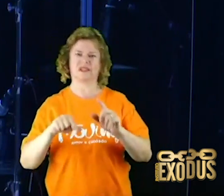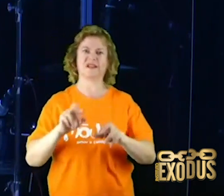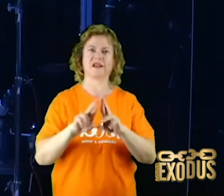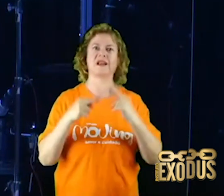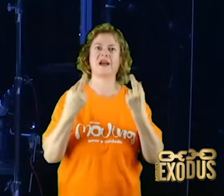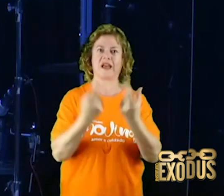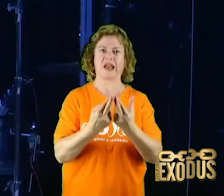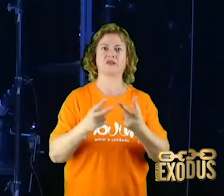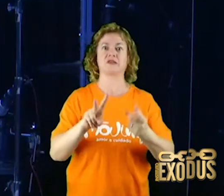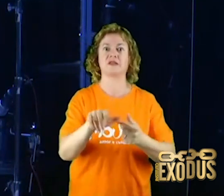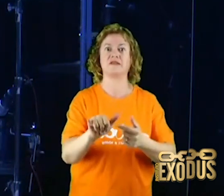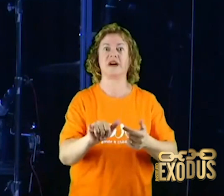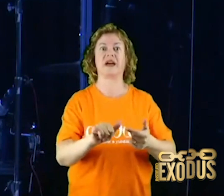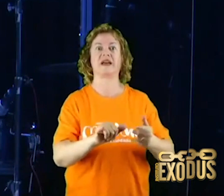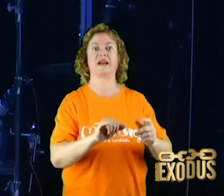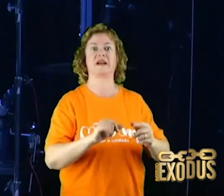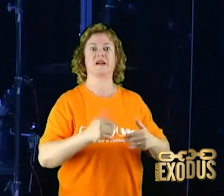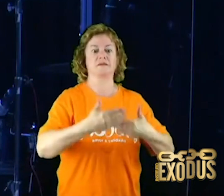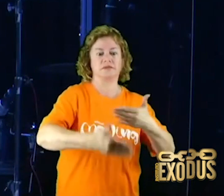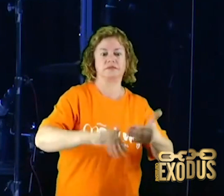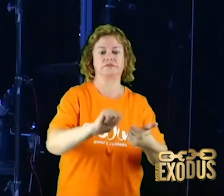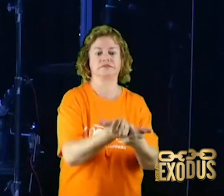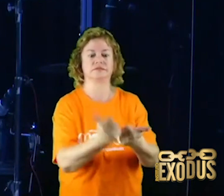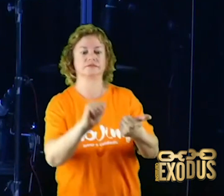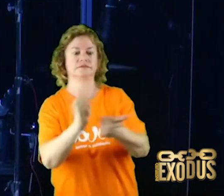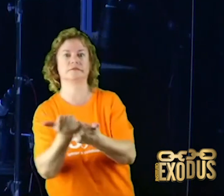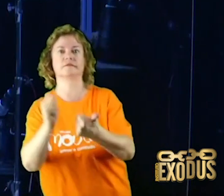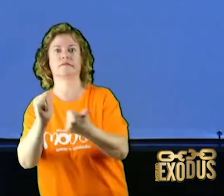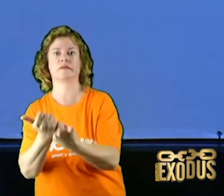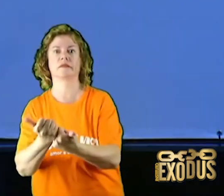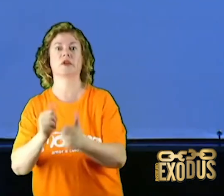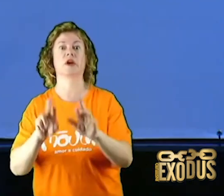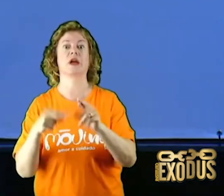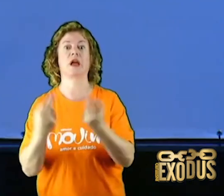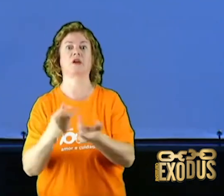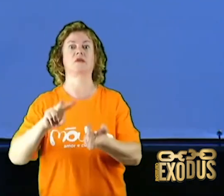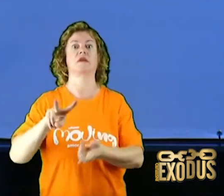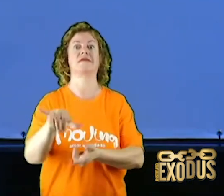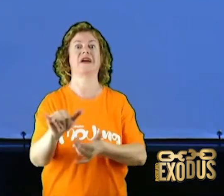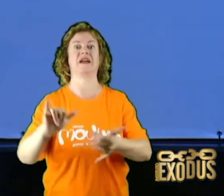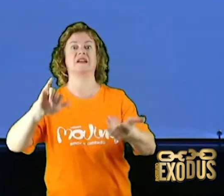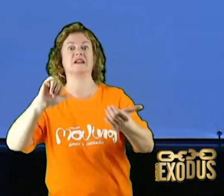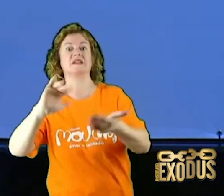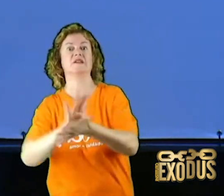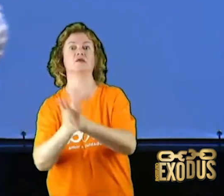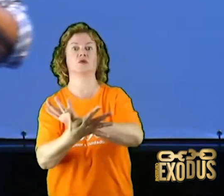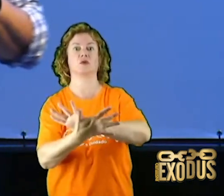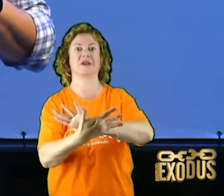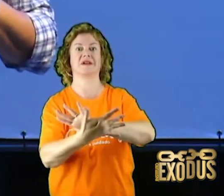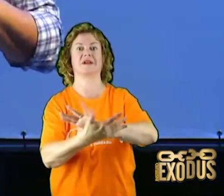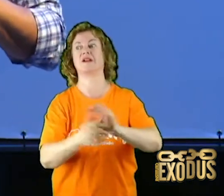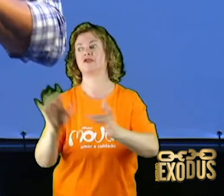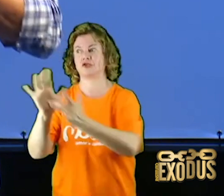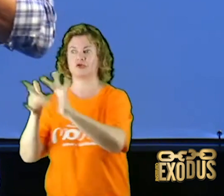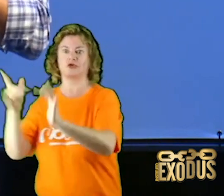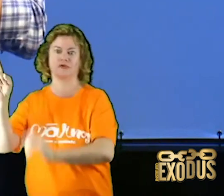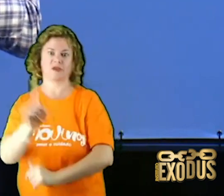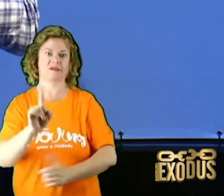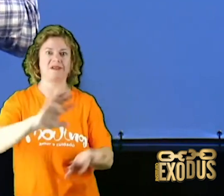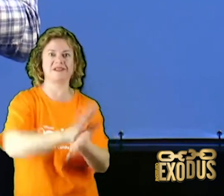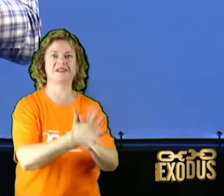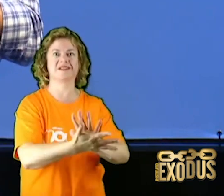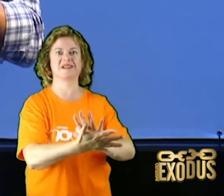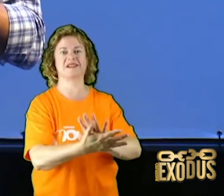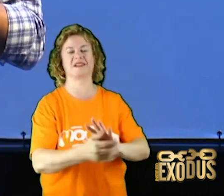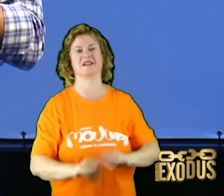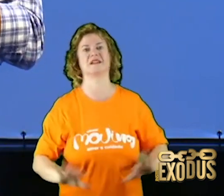que é Jesus Cristo, a pedra angular, a rocha. O que esse rei faz? Não, meu reino é só